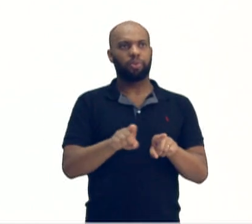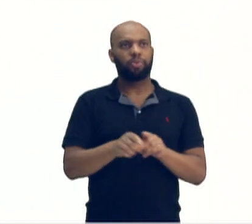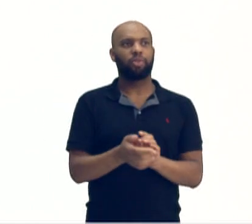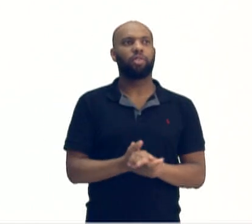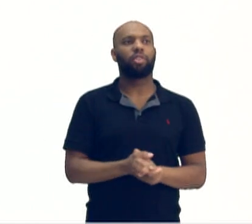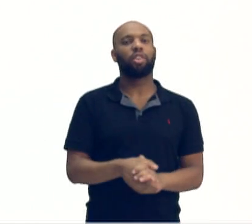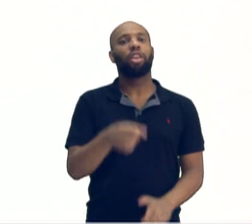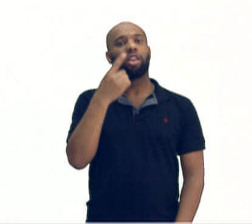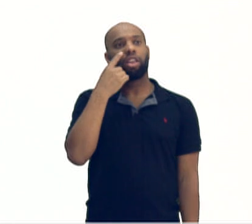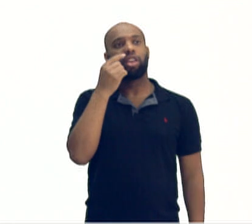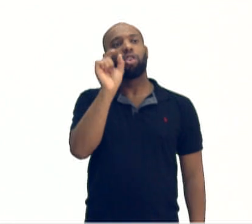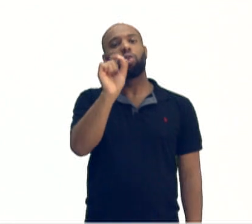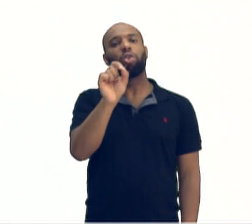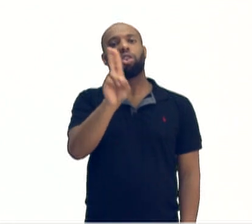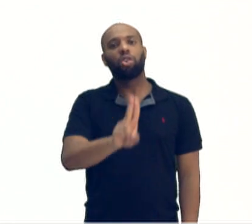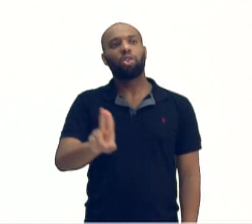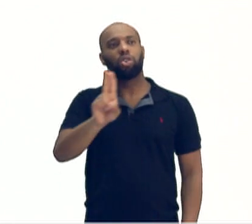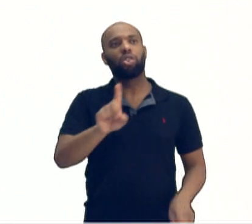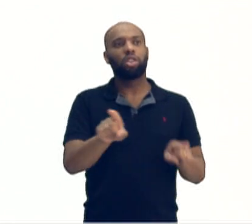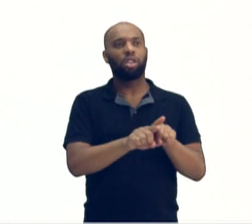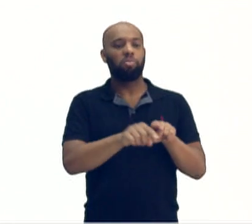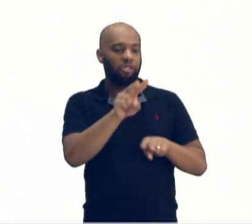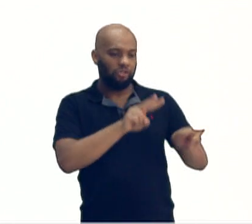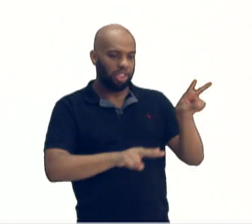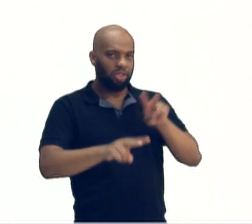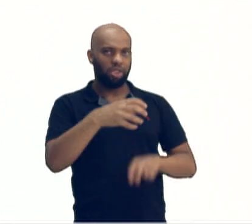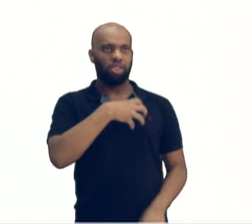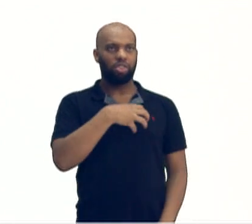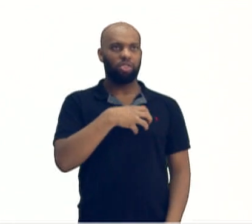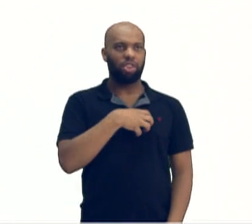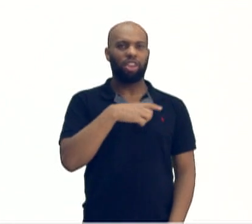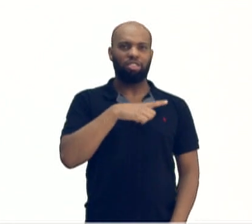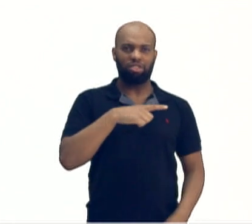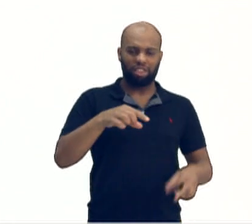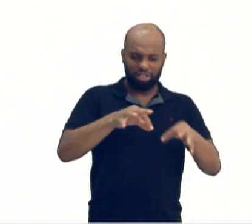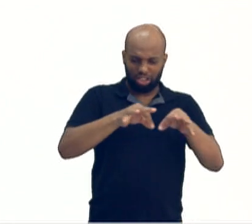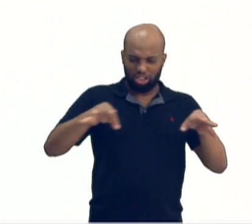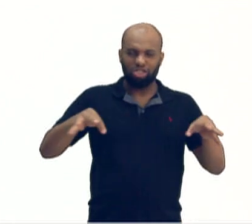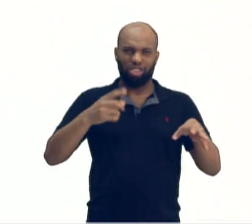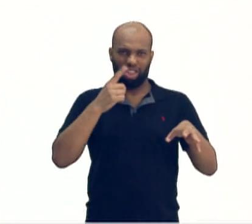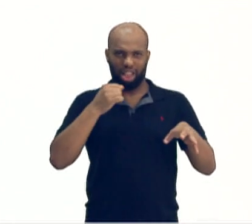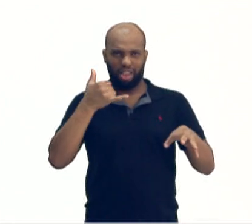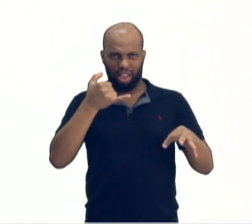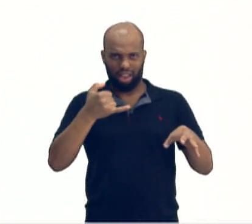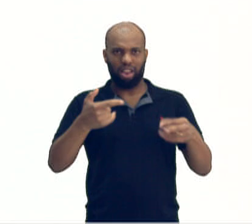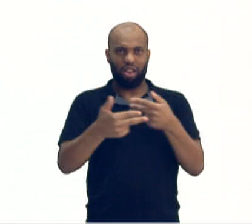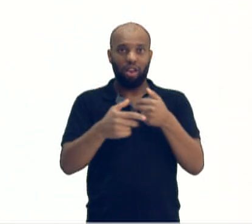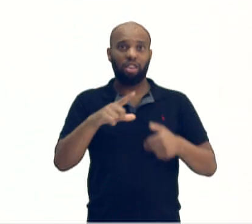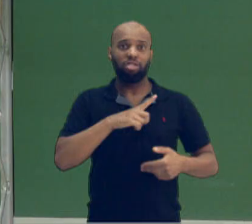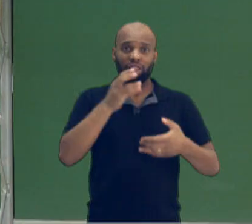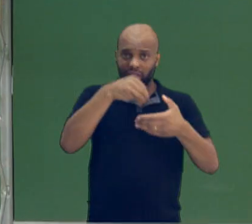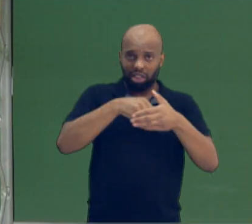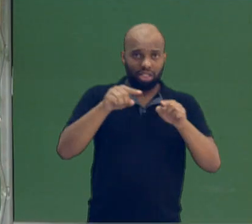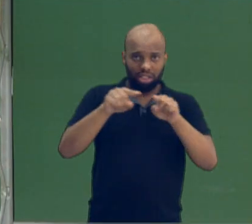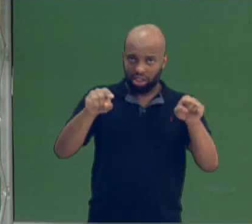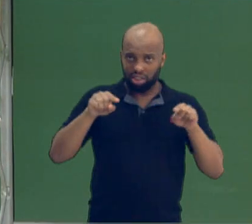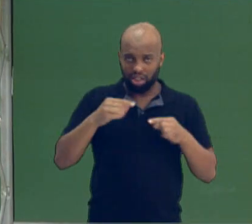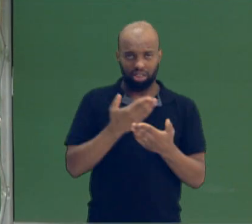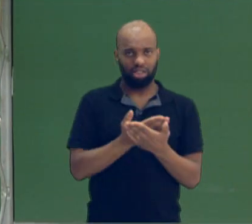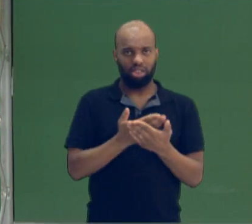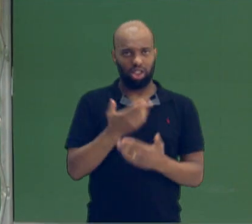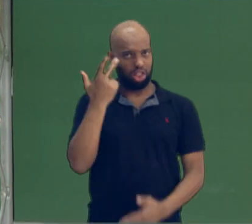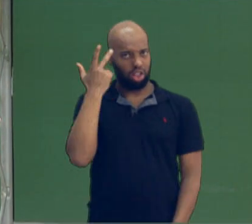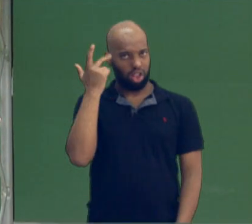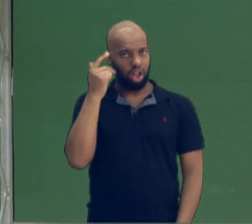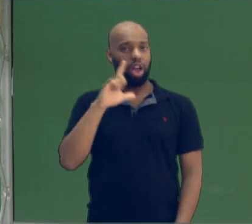Olha só o que eles usaram nessa composição visual. Estojo, né, lápis, enfim, elementos que eles tinham na sala de aula, né?